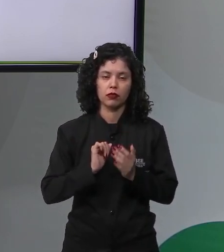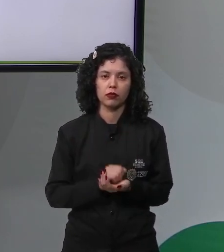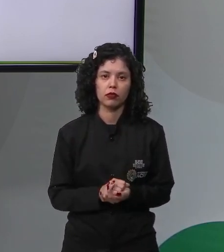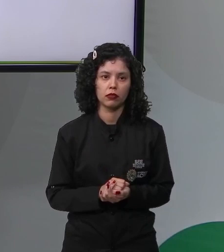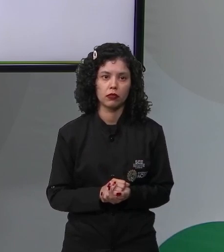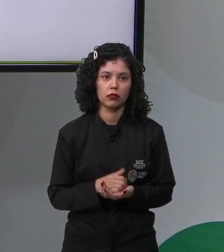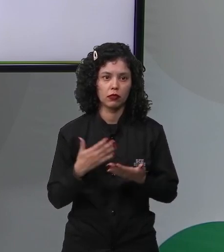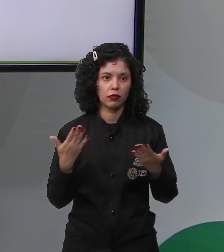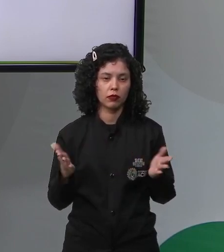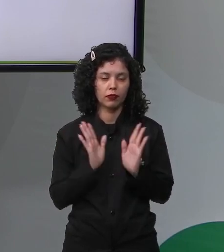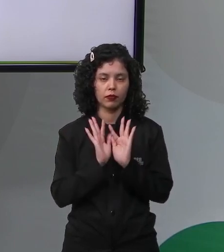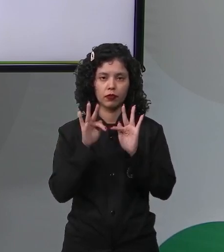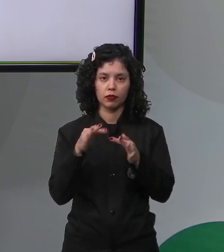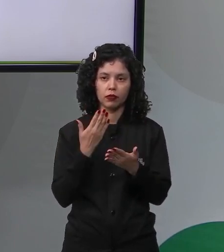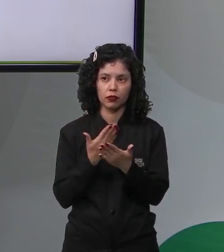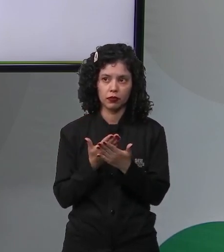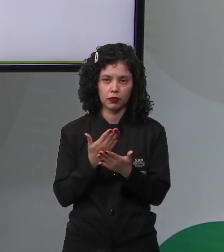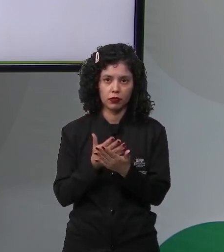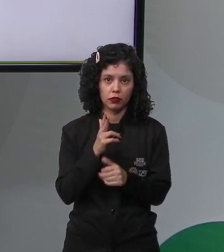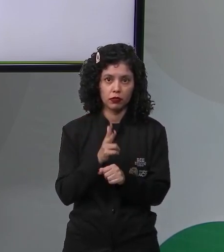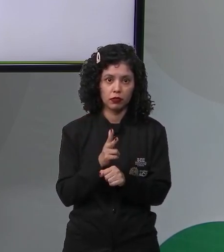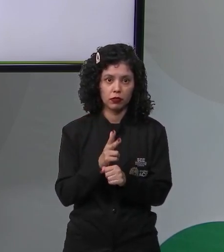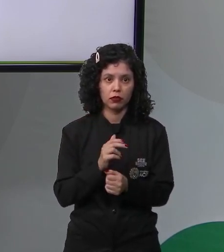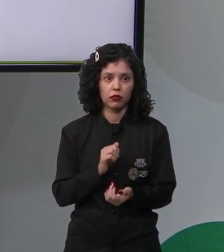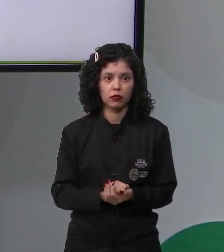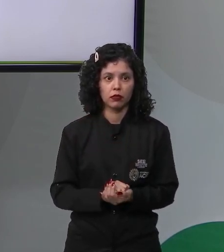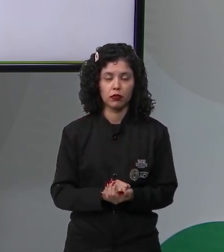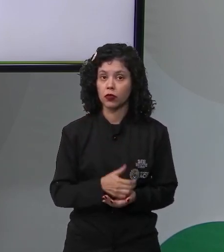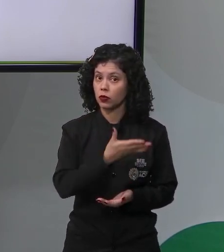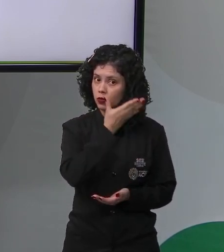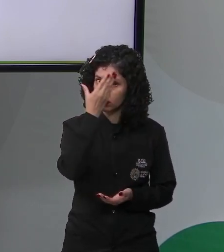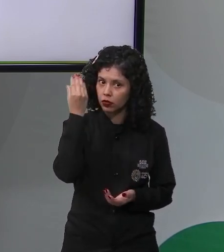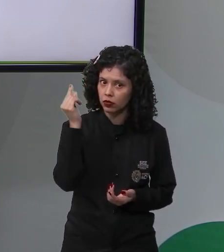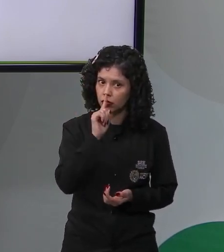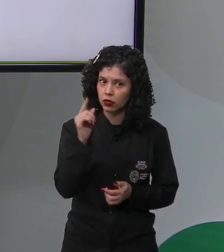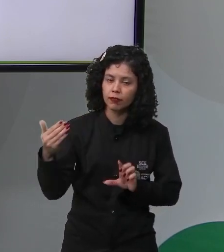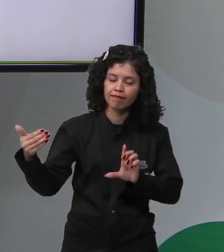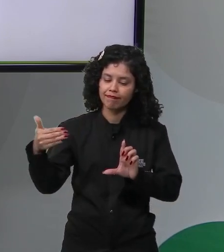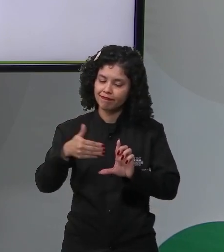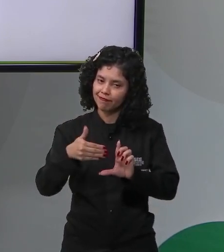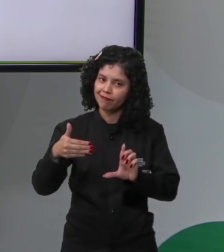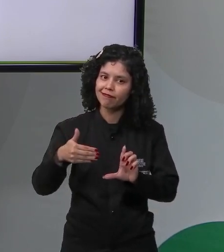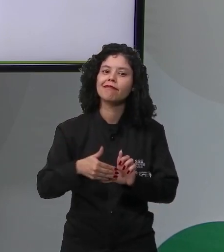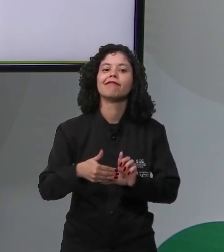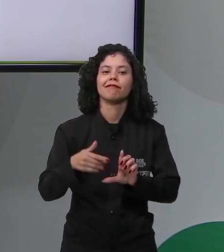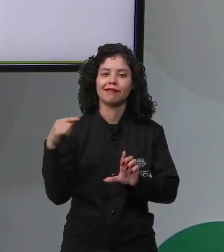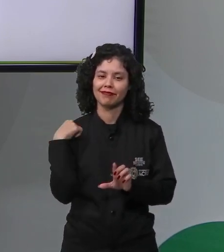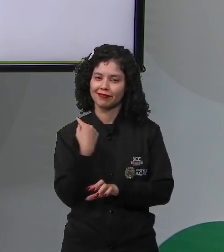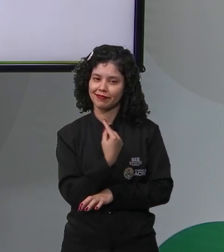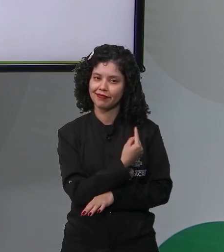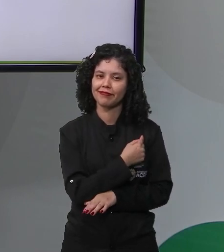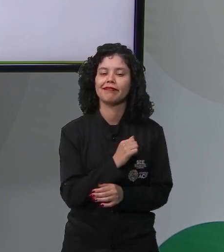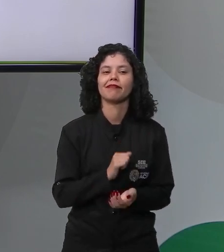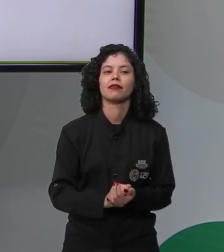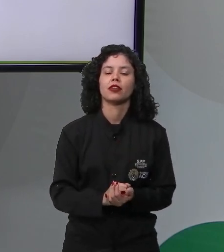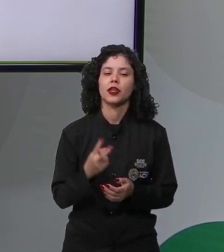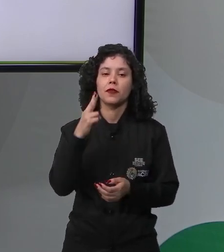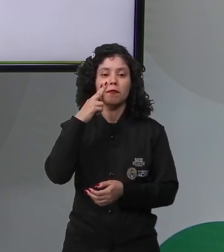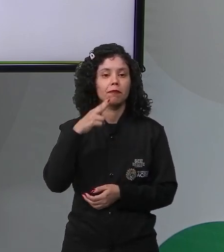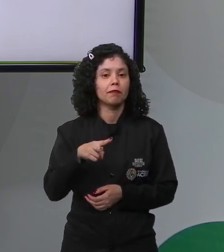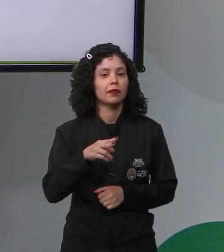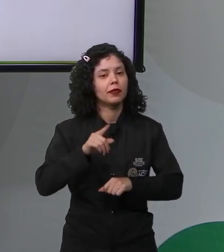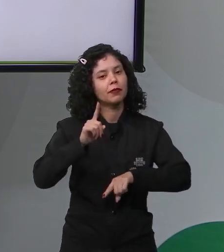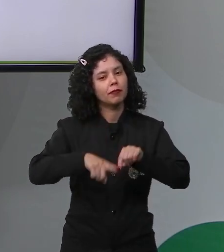institucionalizadas. Eu estou finalizando esta videoaula e não deixe de acessar a nossa plataforma e consultar